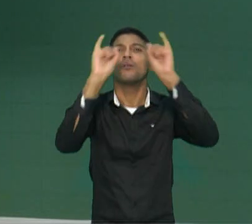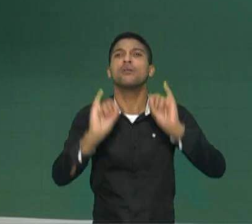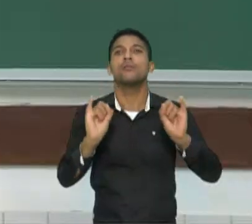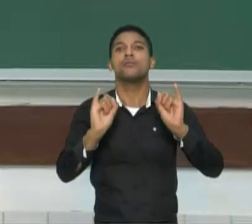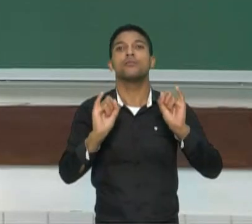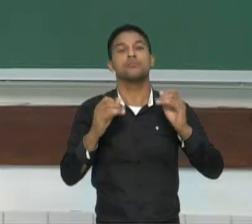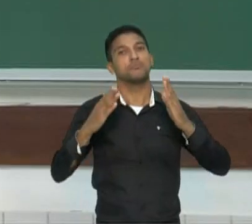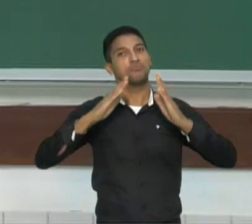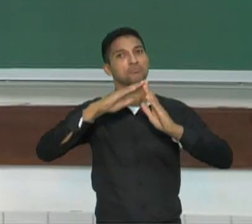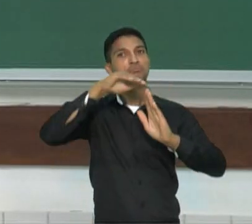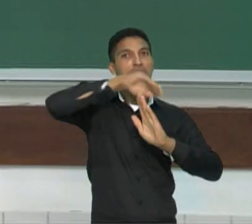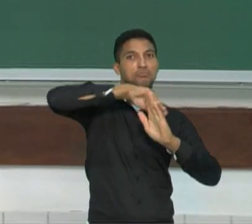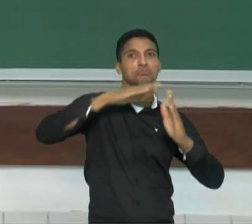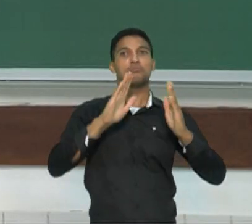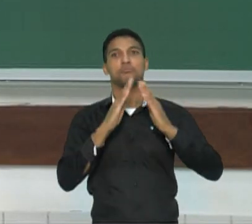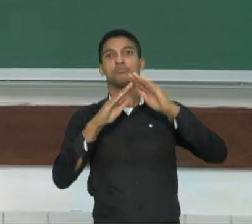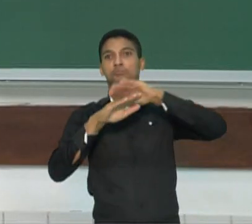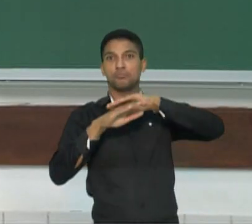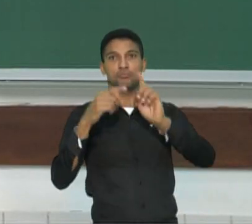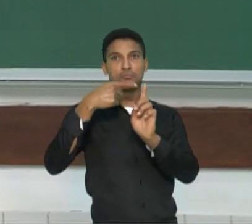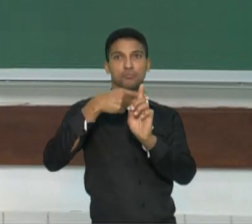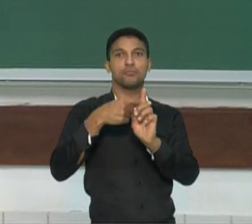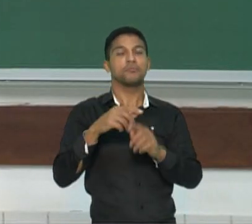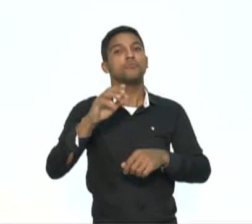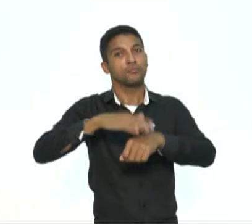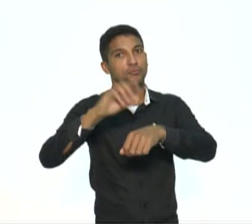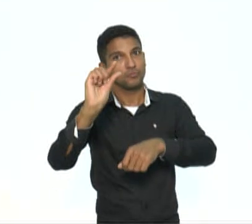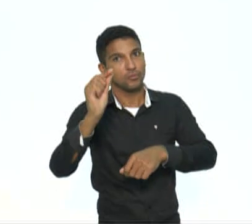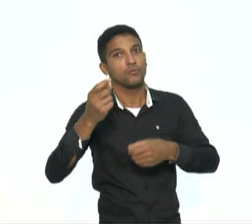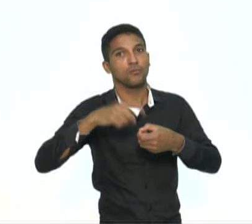chuva? Rapidinho, a gente já volta.